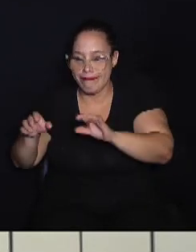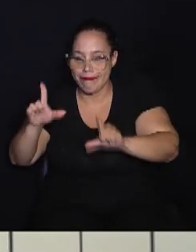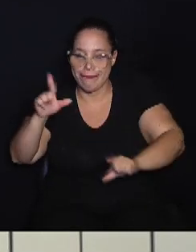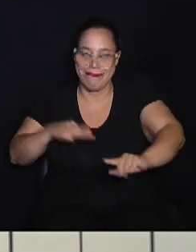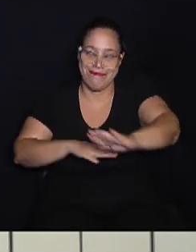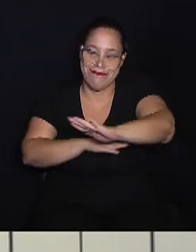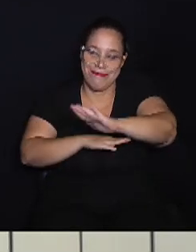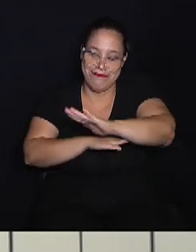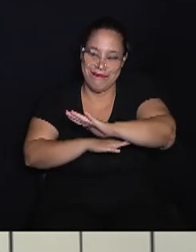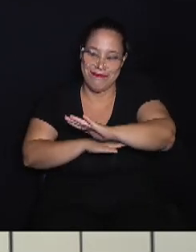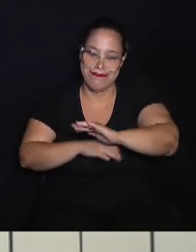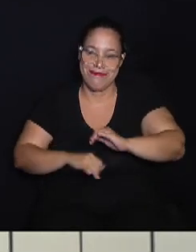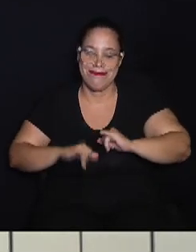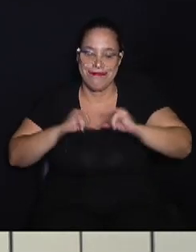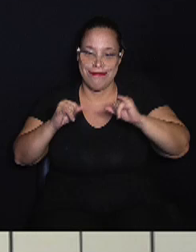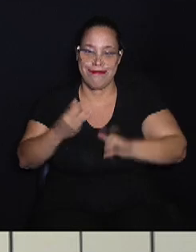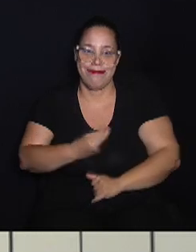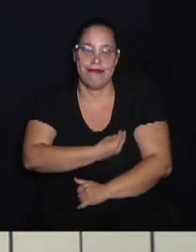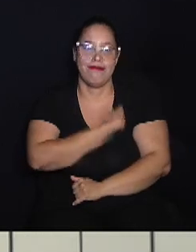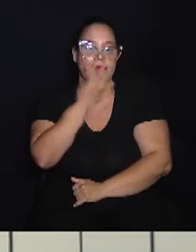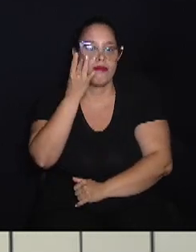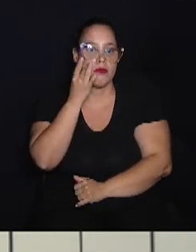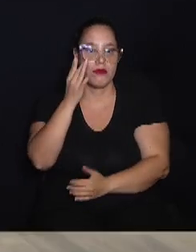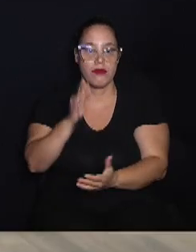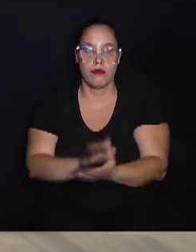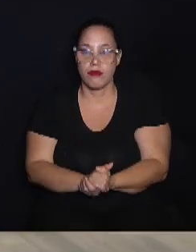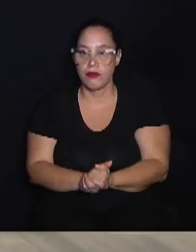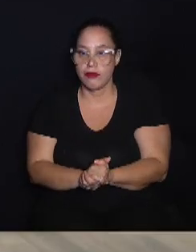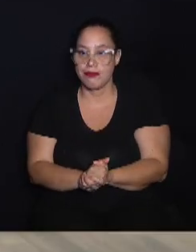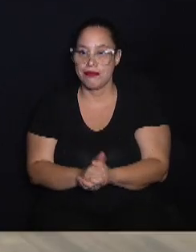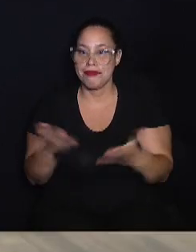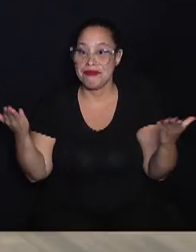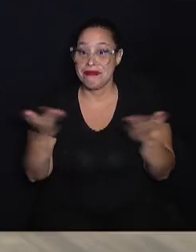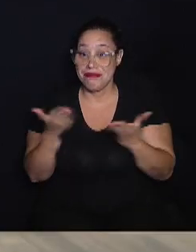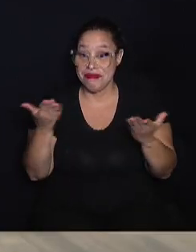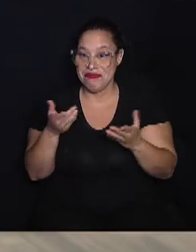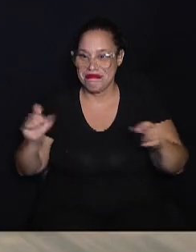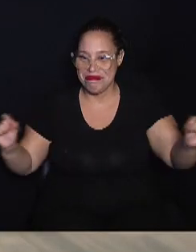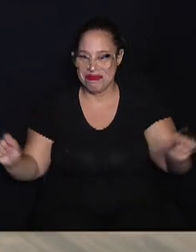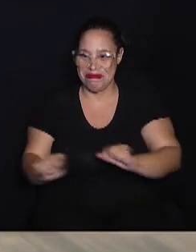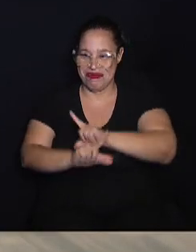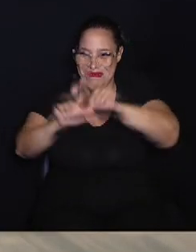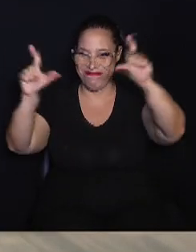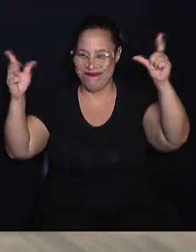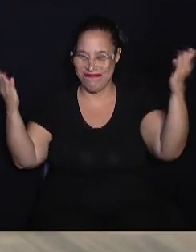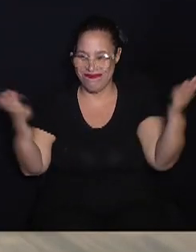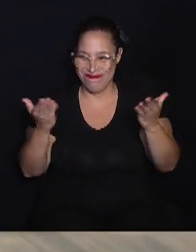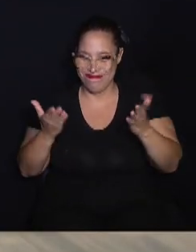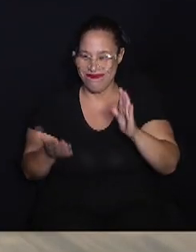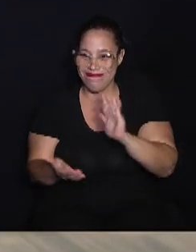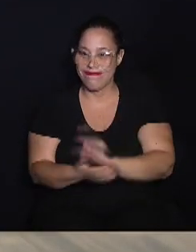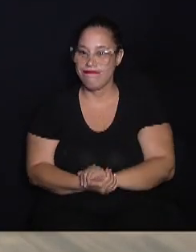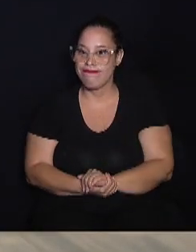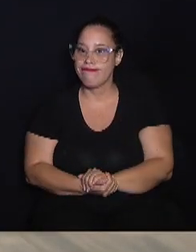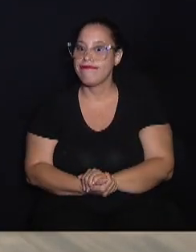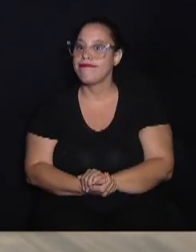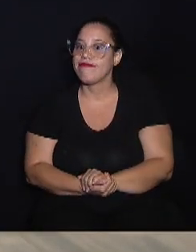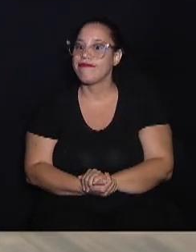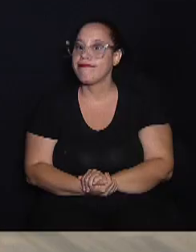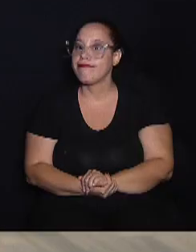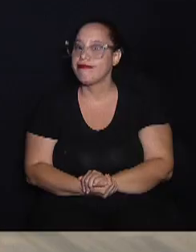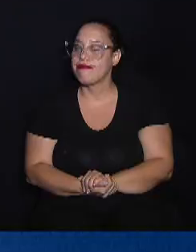no nosso telejornal que a gente conversa ao vivo confira a partir de agora os destaques de